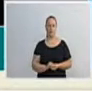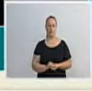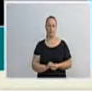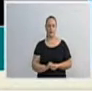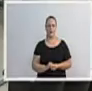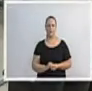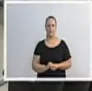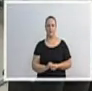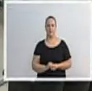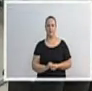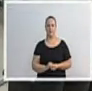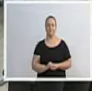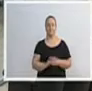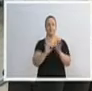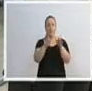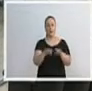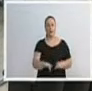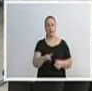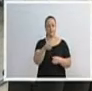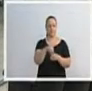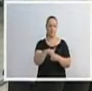Encerrada a votação.